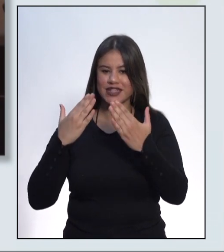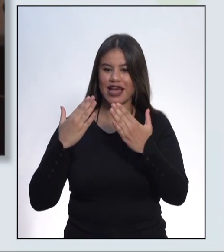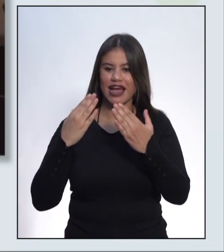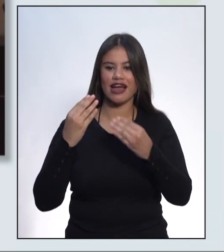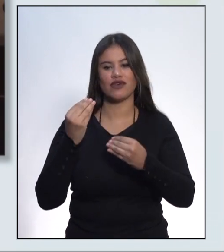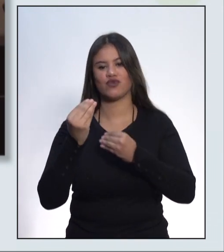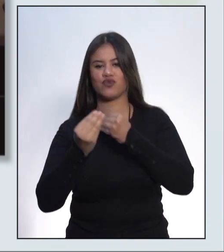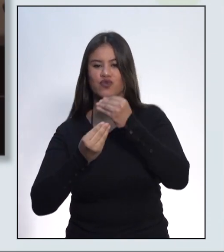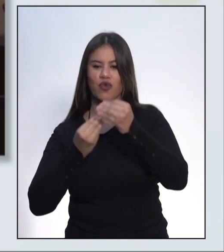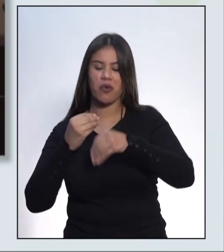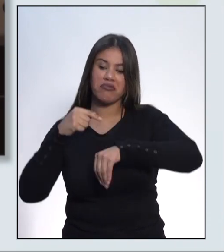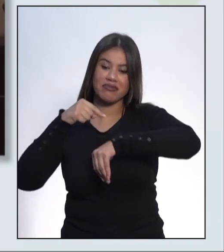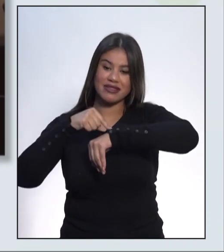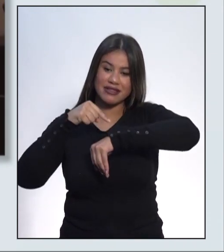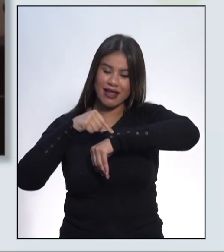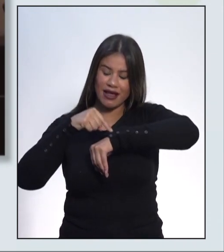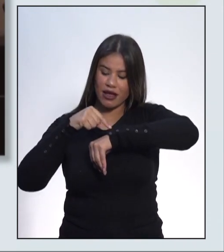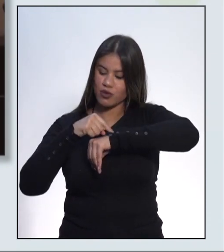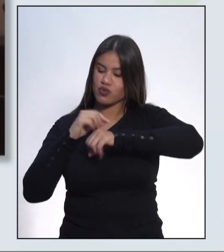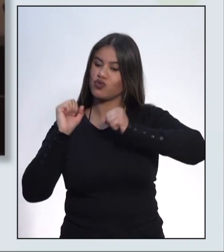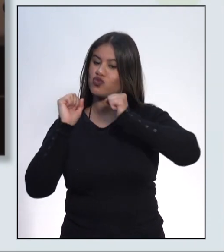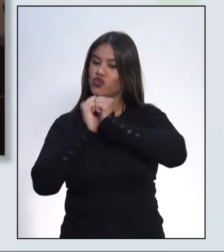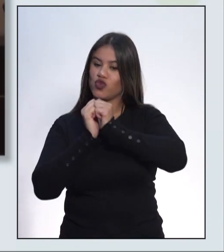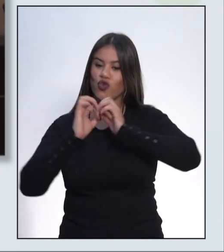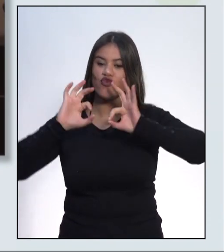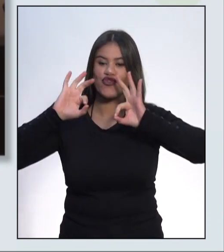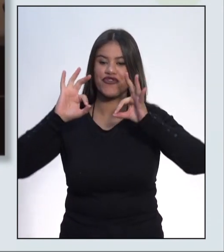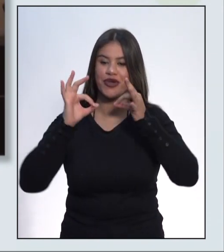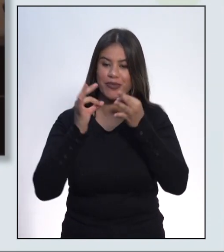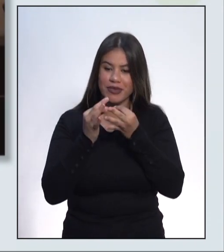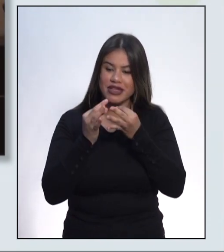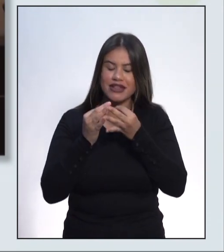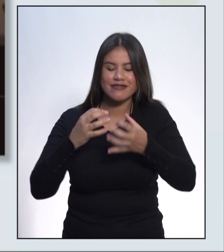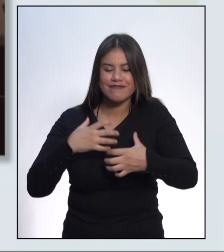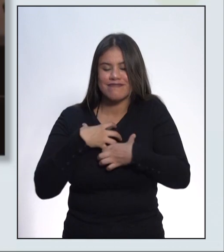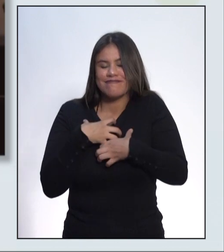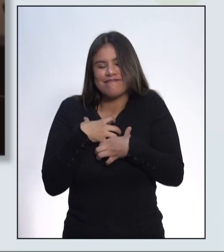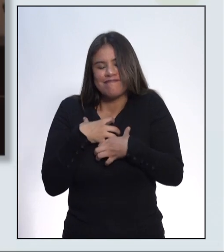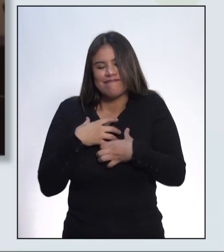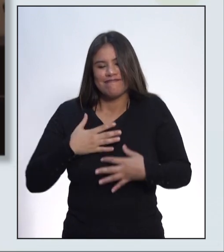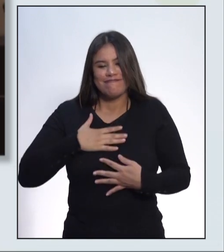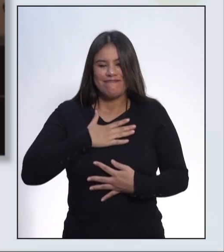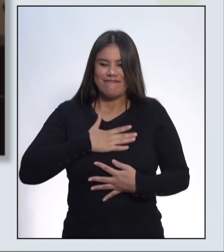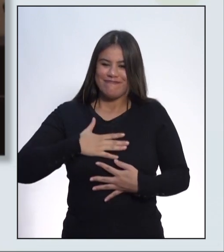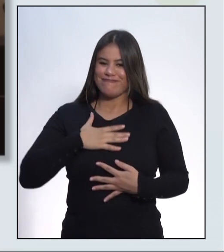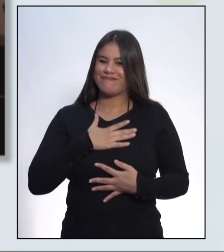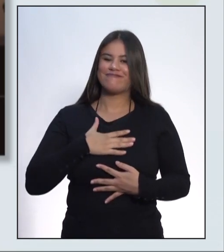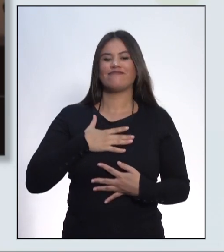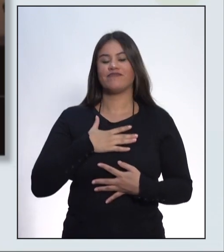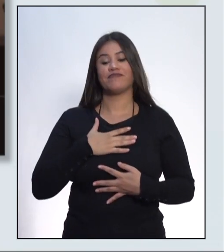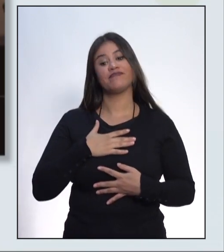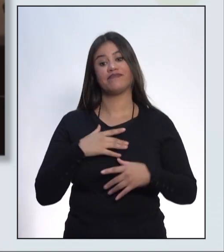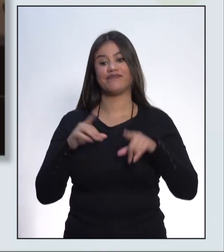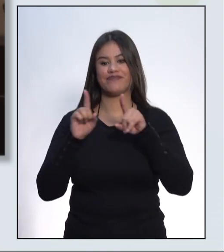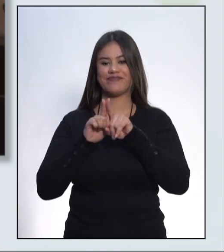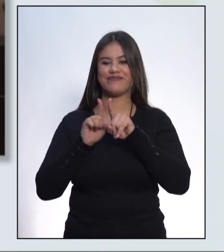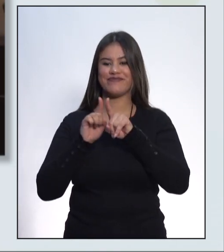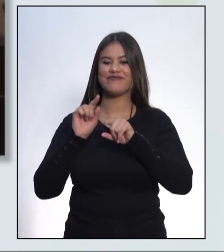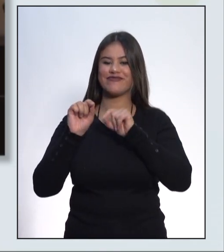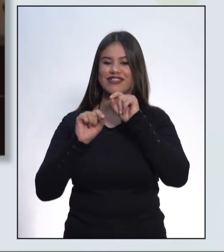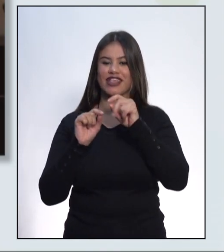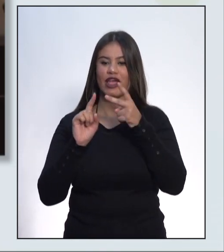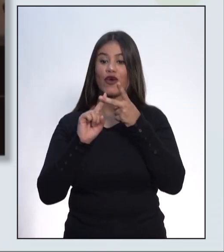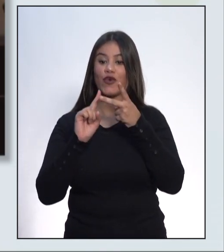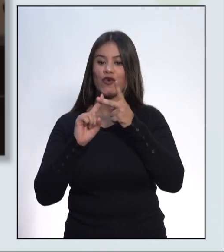como eu tenho passado mais tempo com a minha família, quanto isso tem sido positivo para mim. A minha janela, que é a